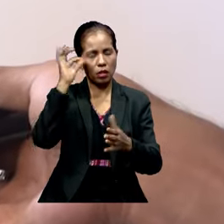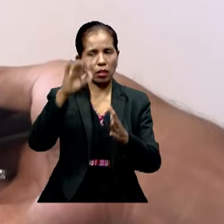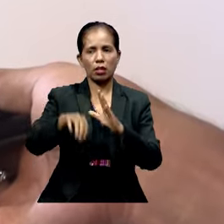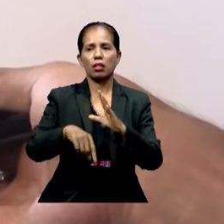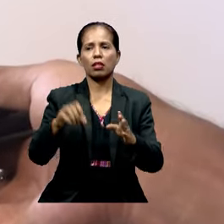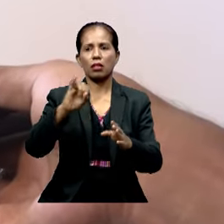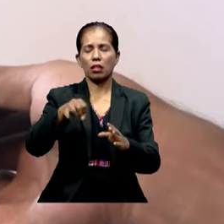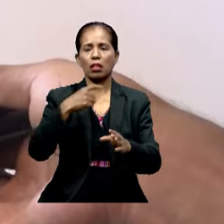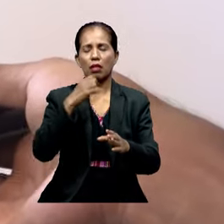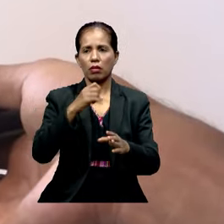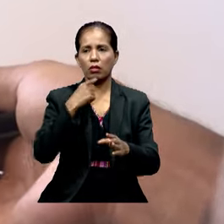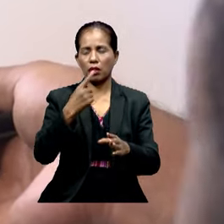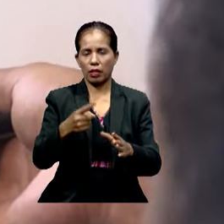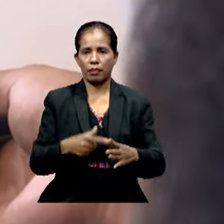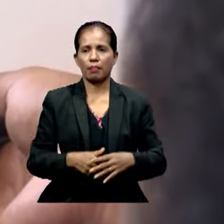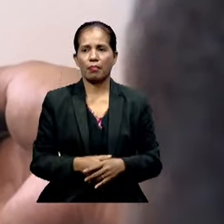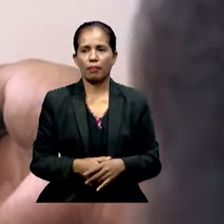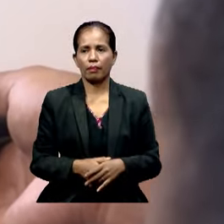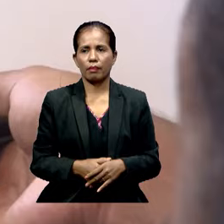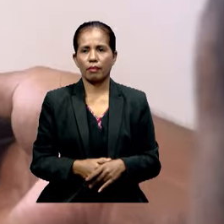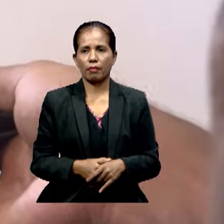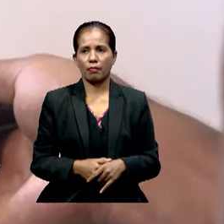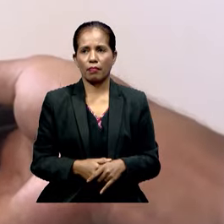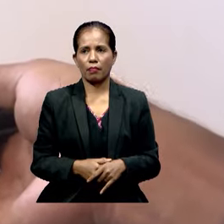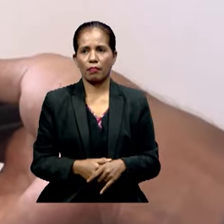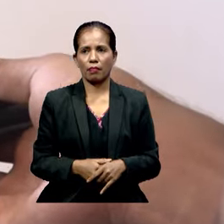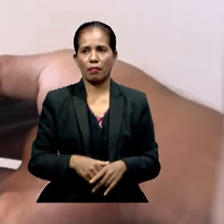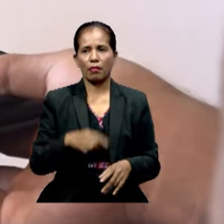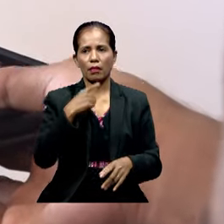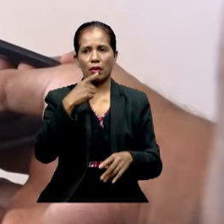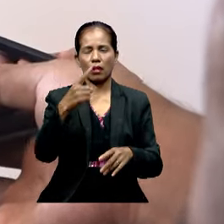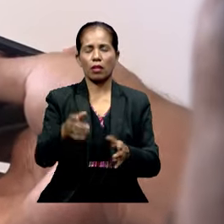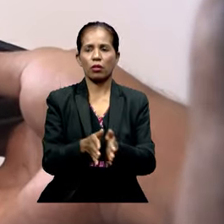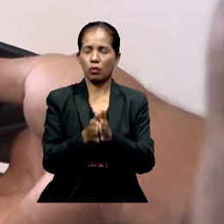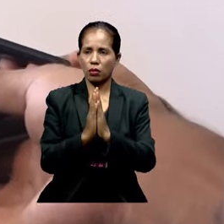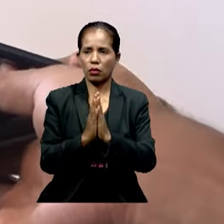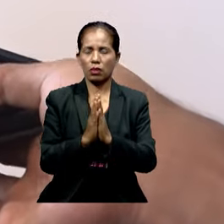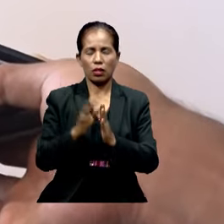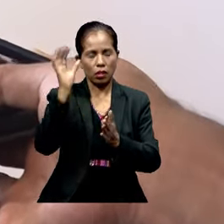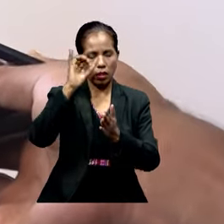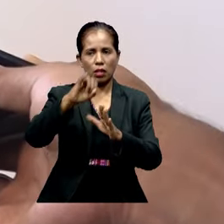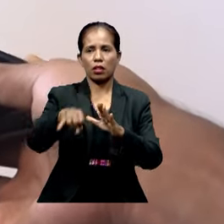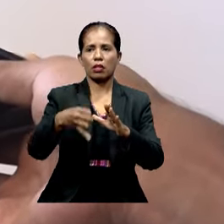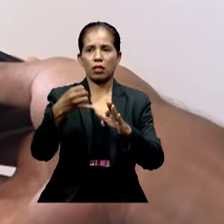verba, moça até te. E botar a magnésia, a tu exige o secretário-geral